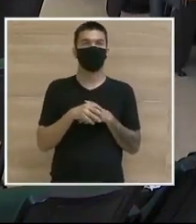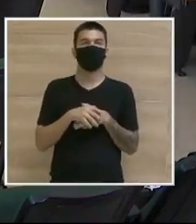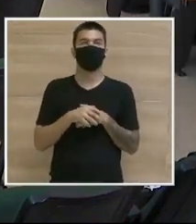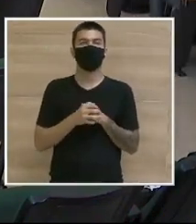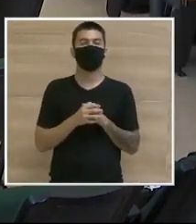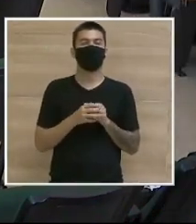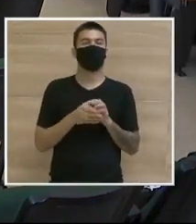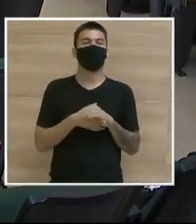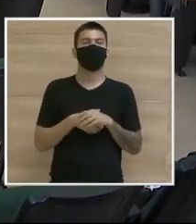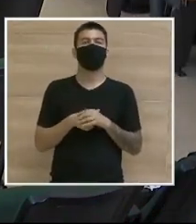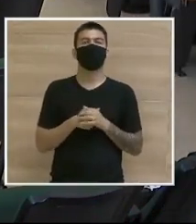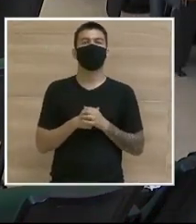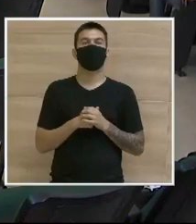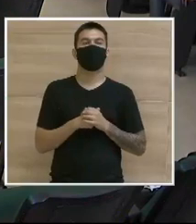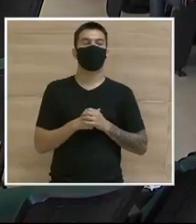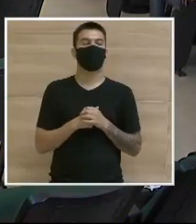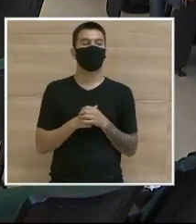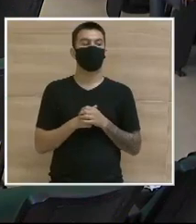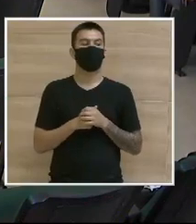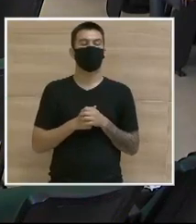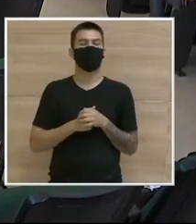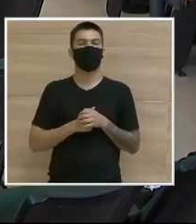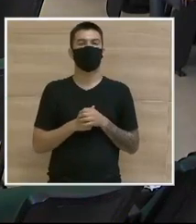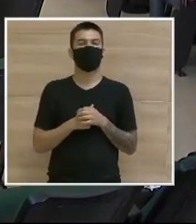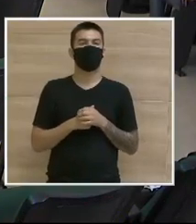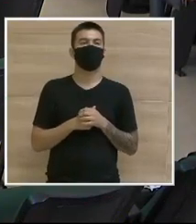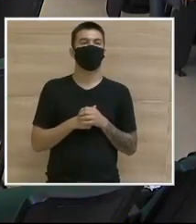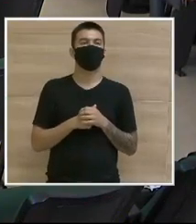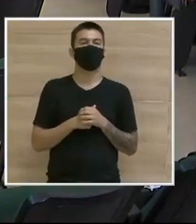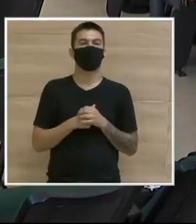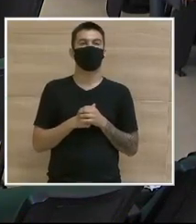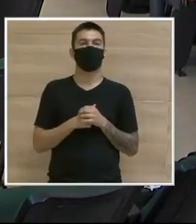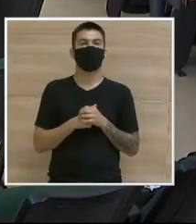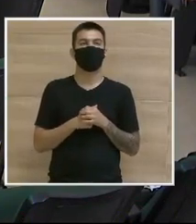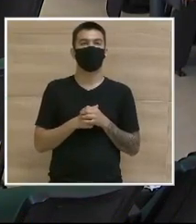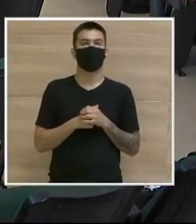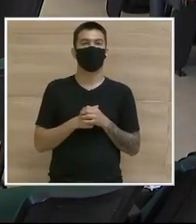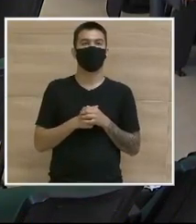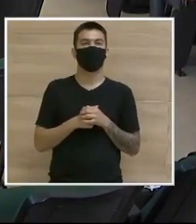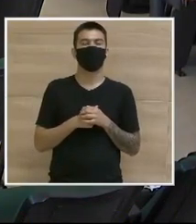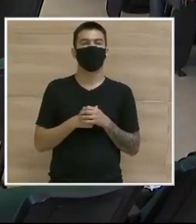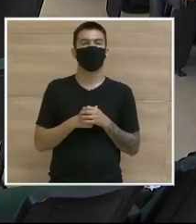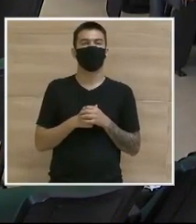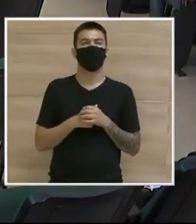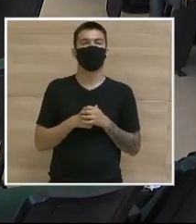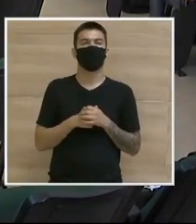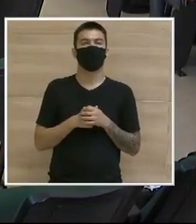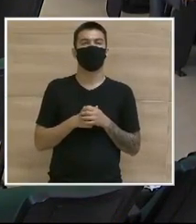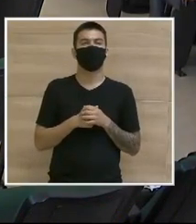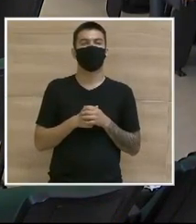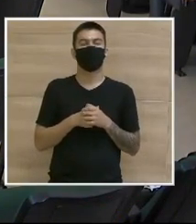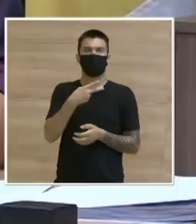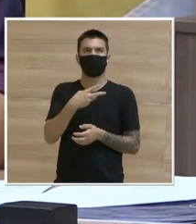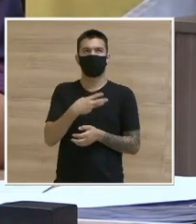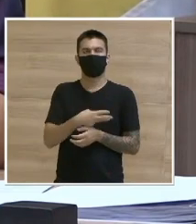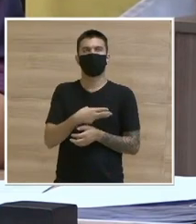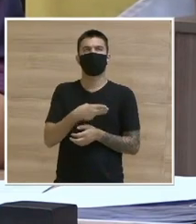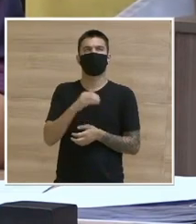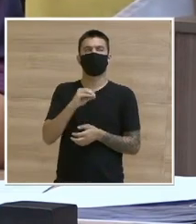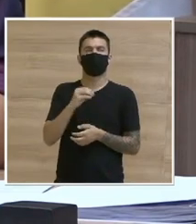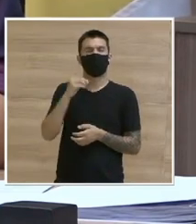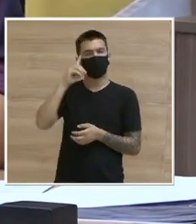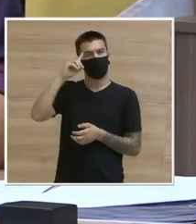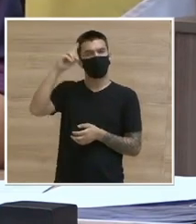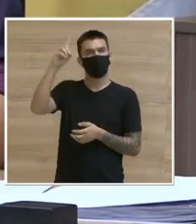função de vice-presidente na ACANSOP, Associação das Câmaras Municipais do Sudoeste, sem a Casa de Leis de Pato Branco estar associada. Em uma